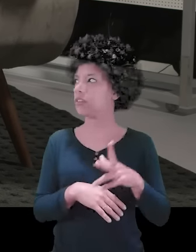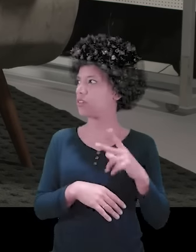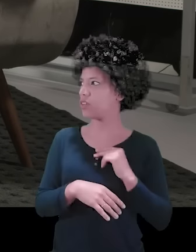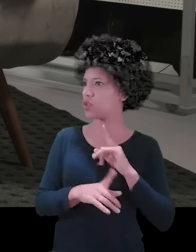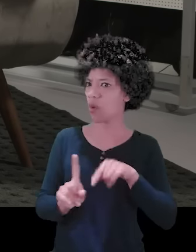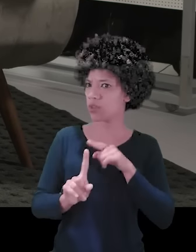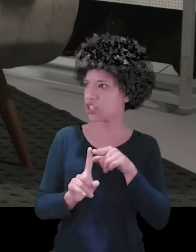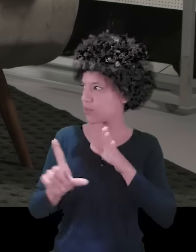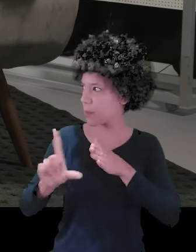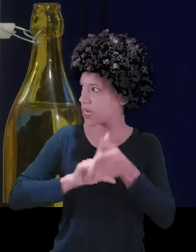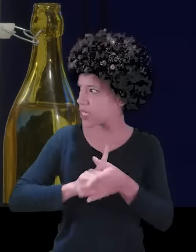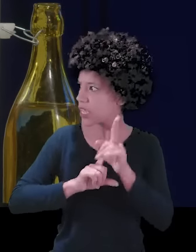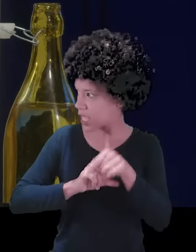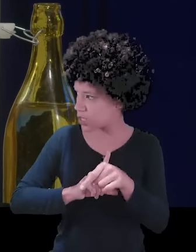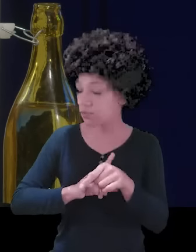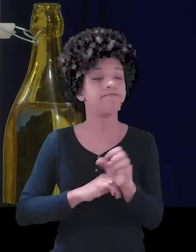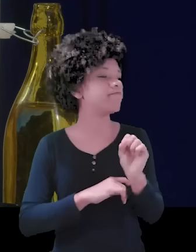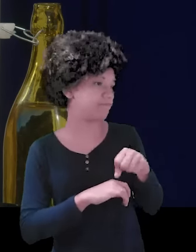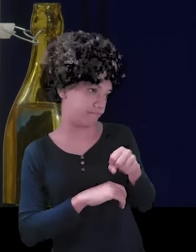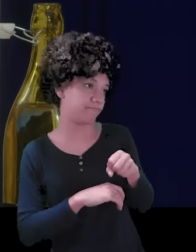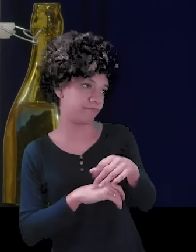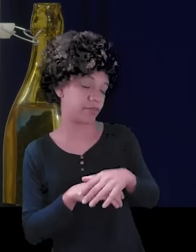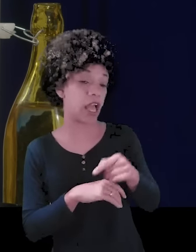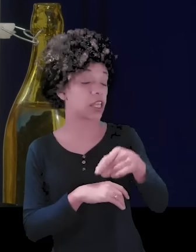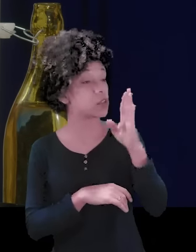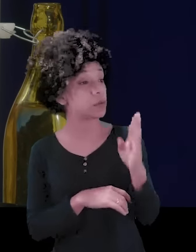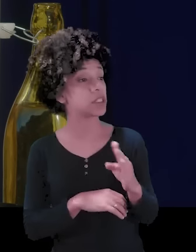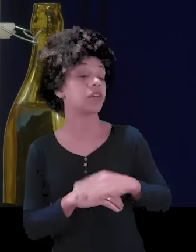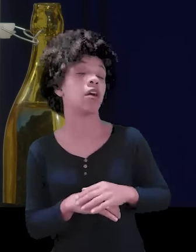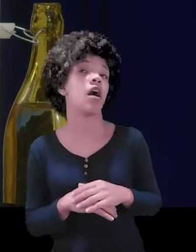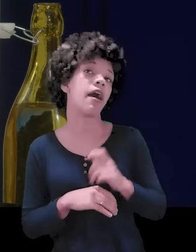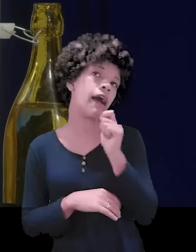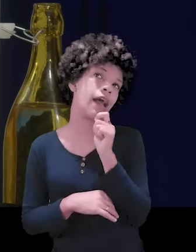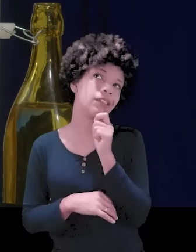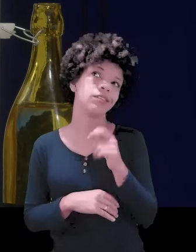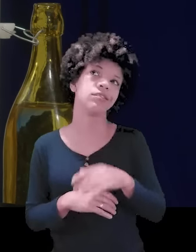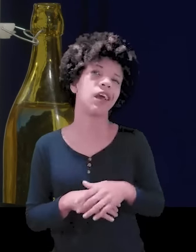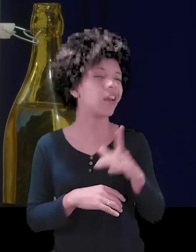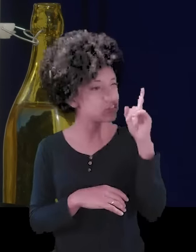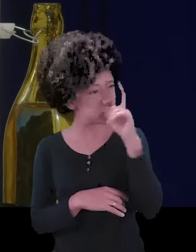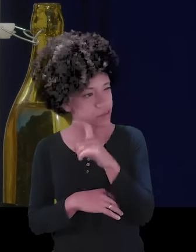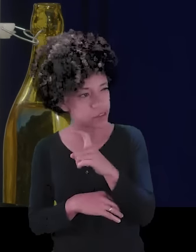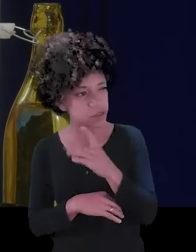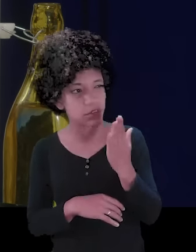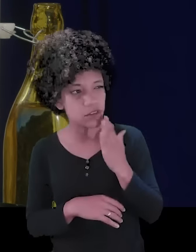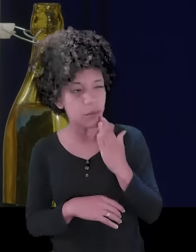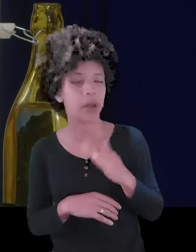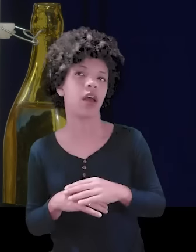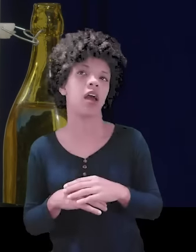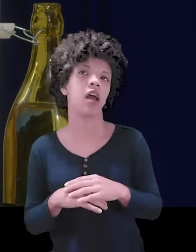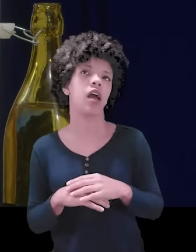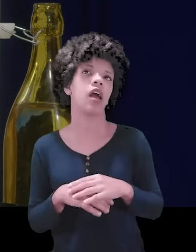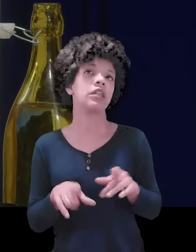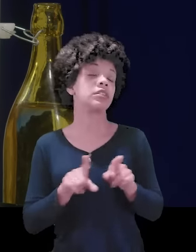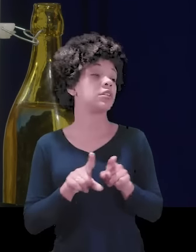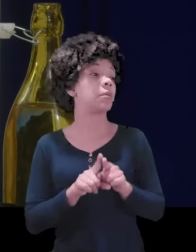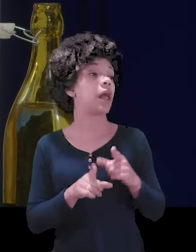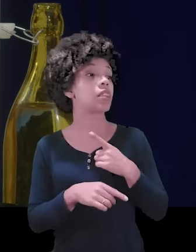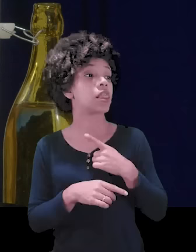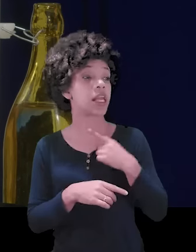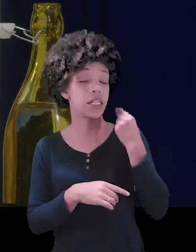para isso isso exatamente e aqui no Brasil a gente ainda é mais difícil sabe a gente vai ter